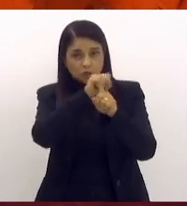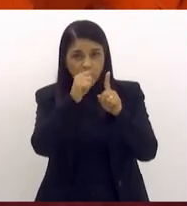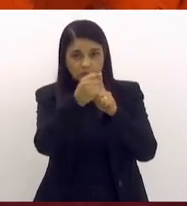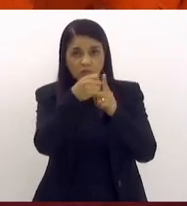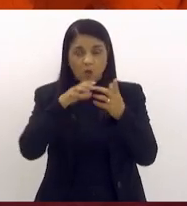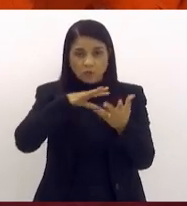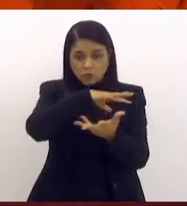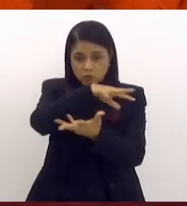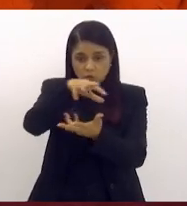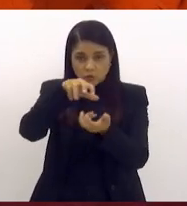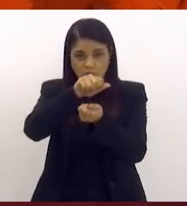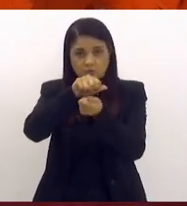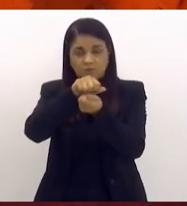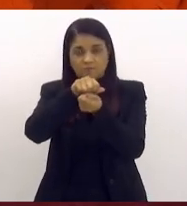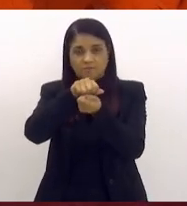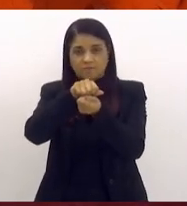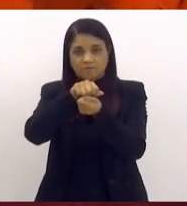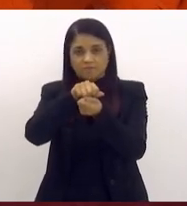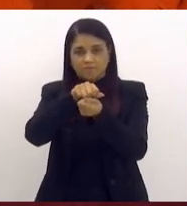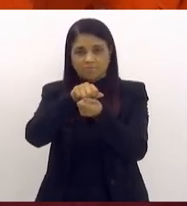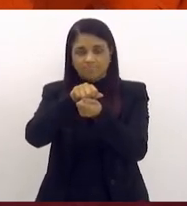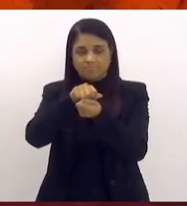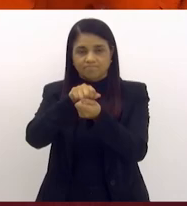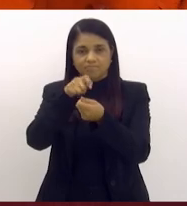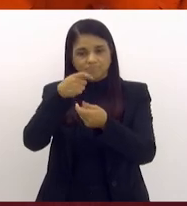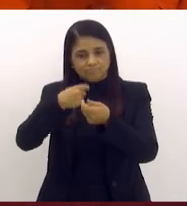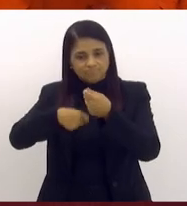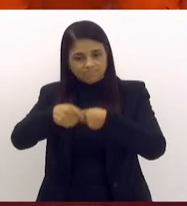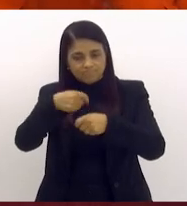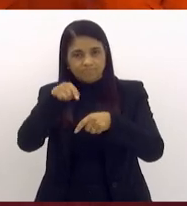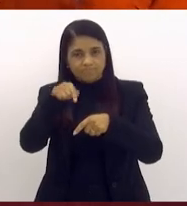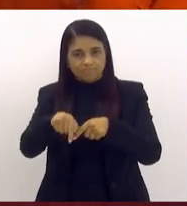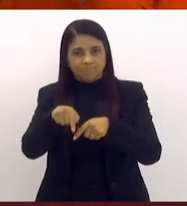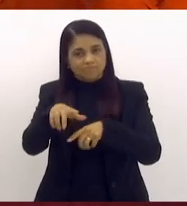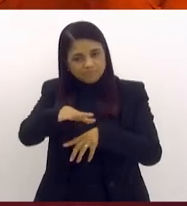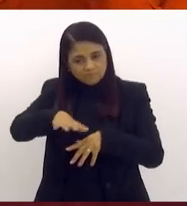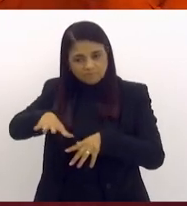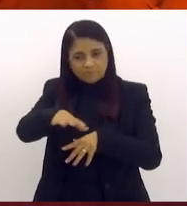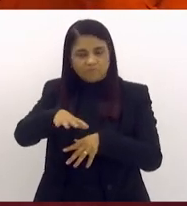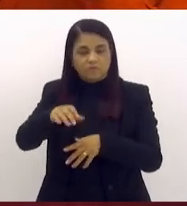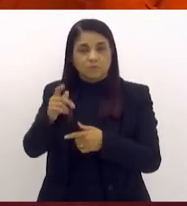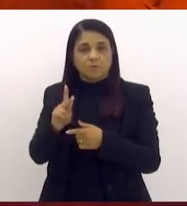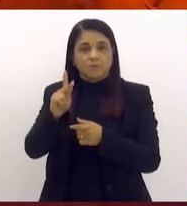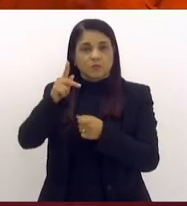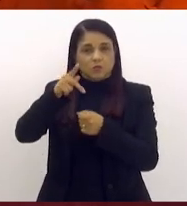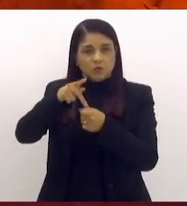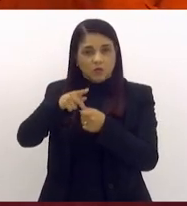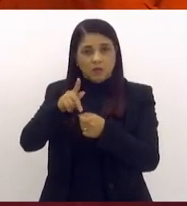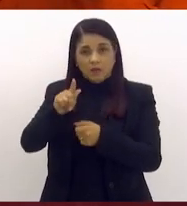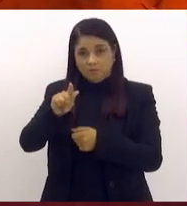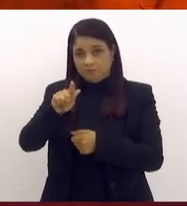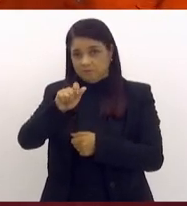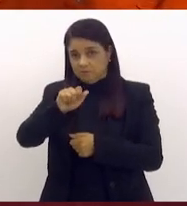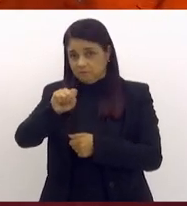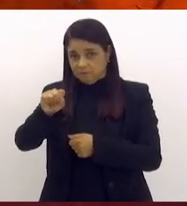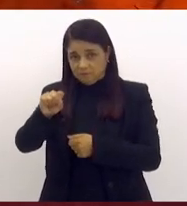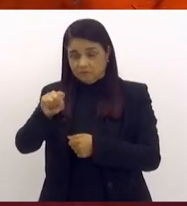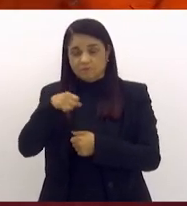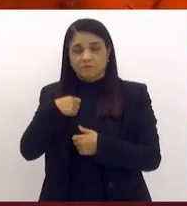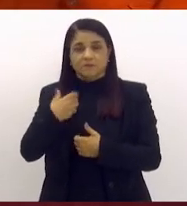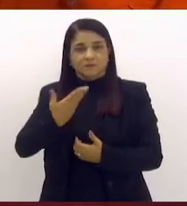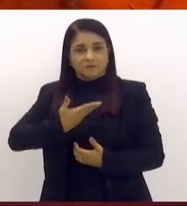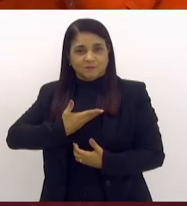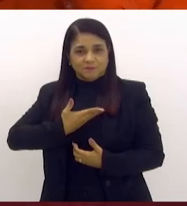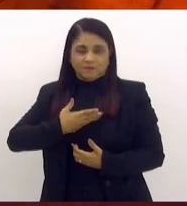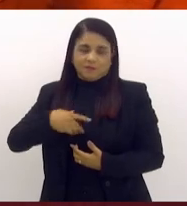sustent a partir da cadeia produtiva do setor de petrólio e gás então deputada companheira